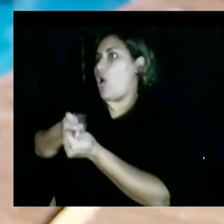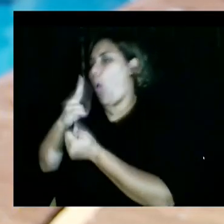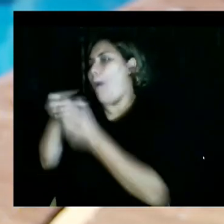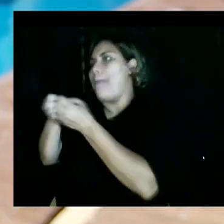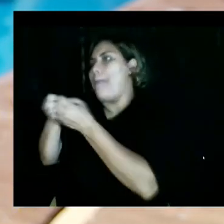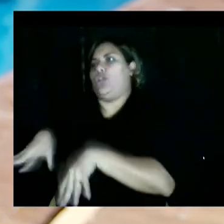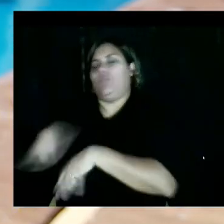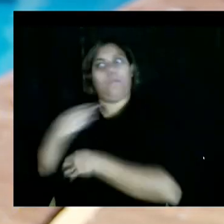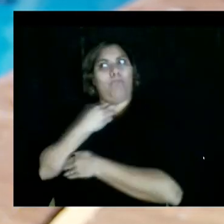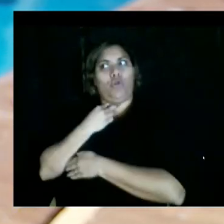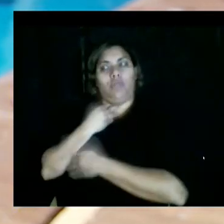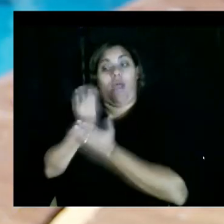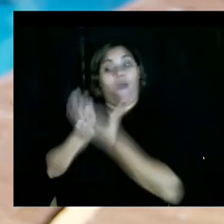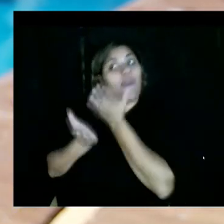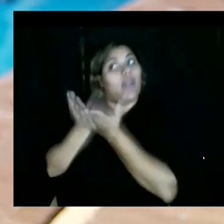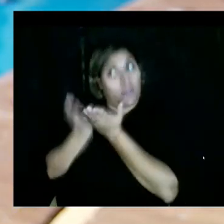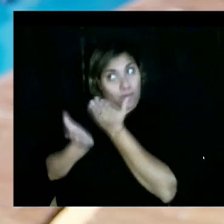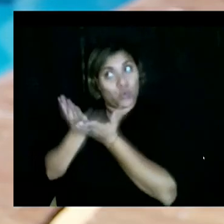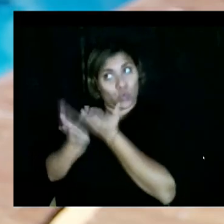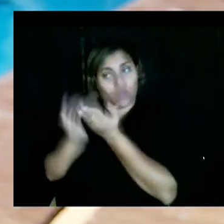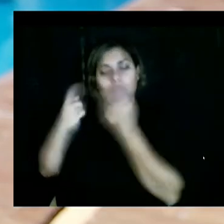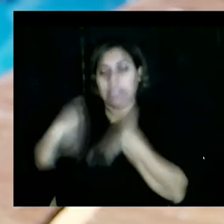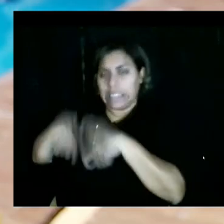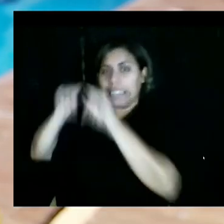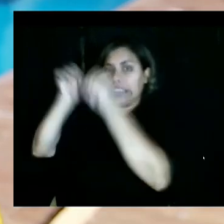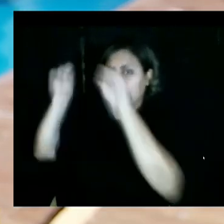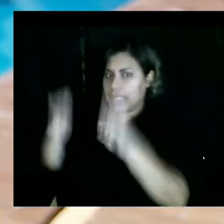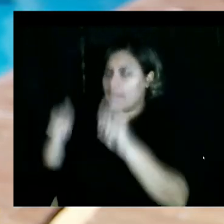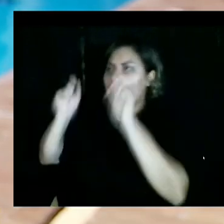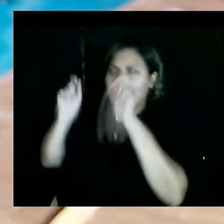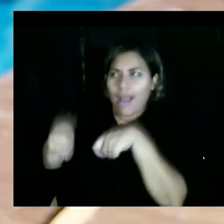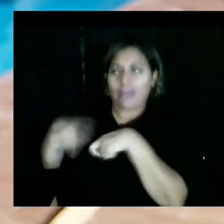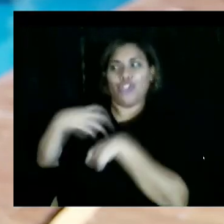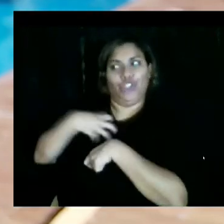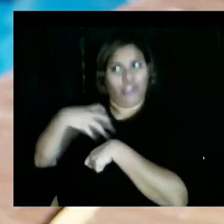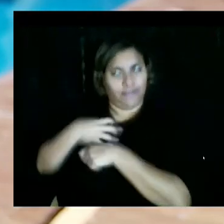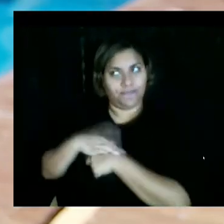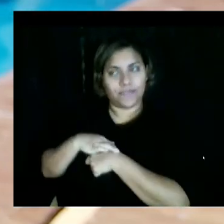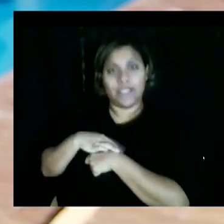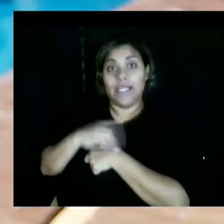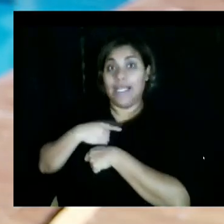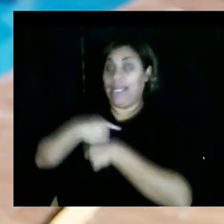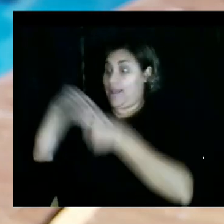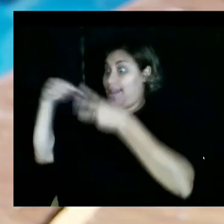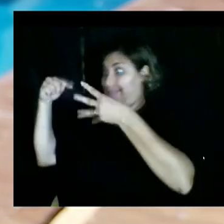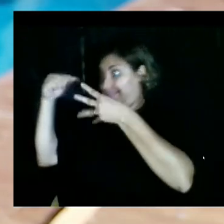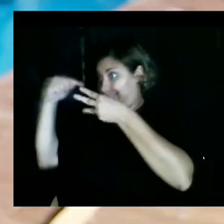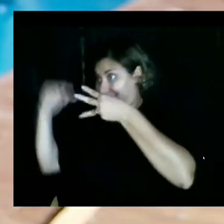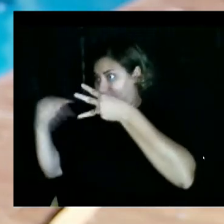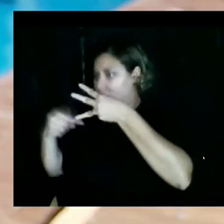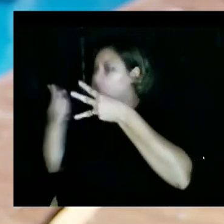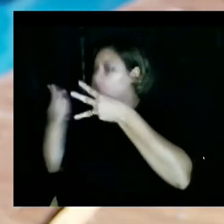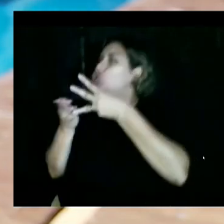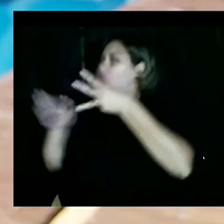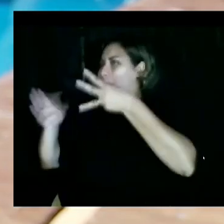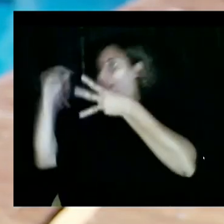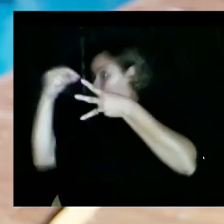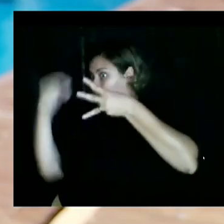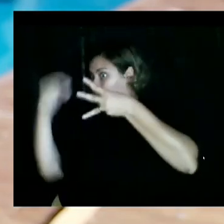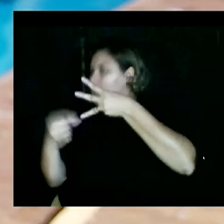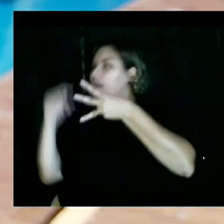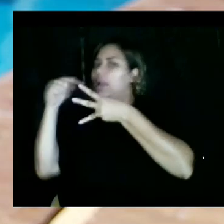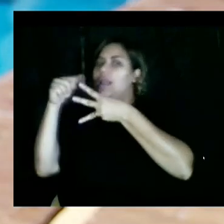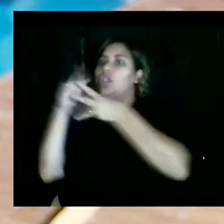né? Esse sistema permite isso, né? Essas 3 notas que sobram, elas são